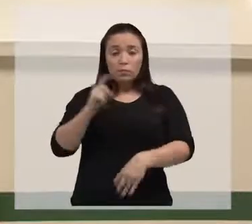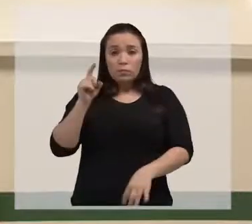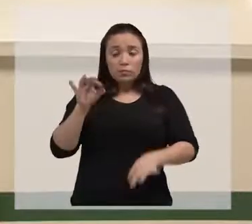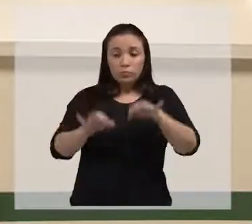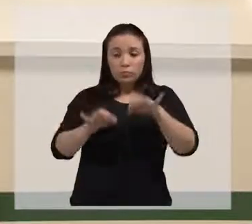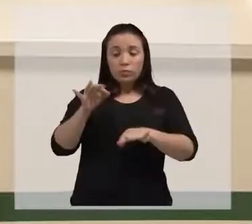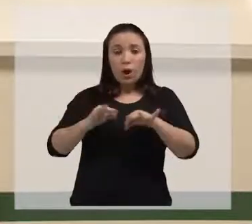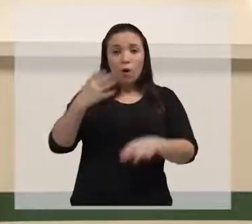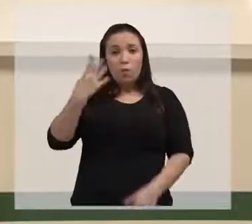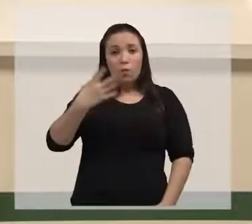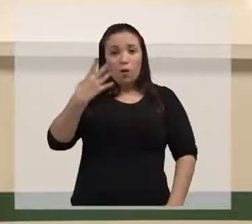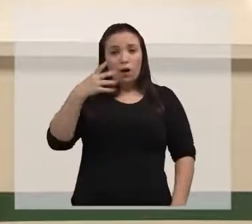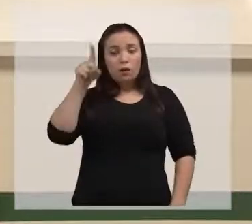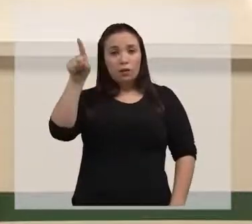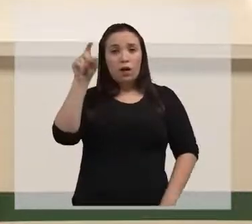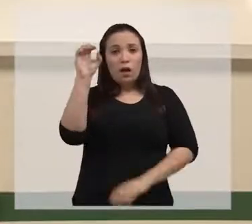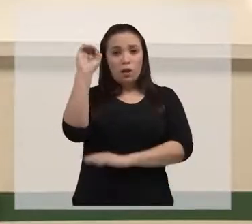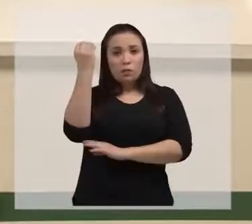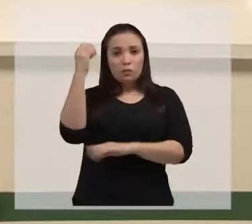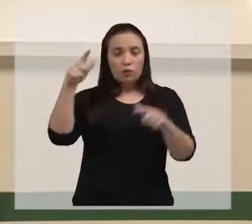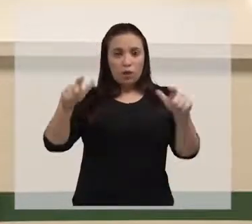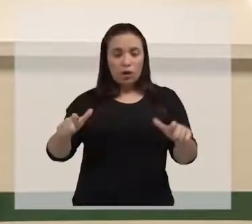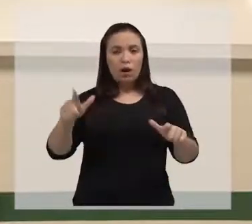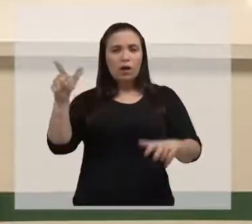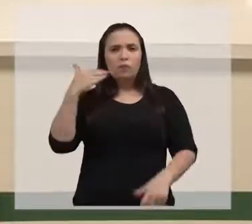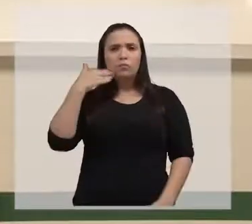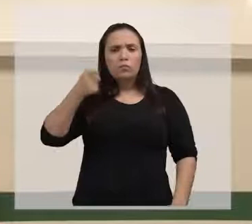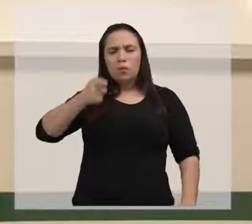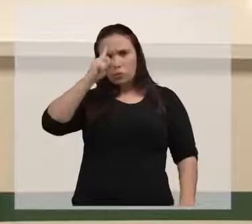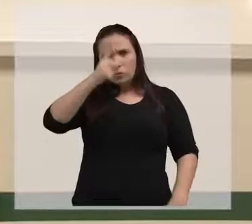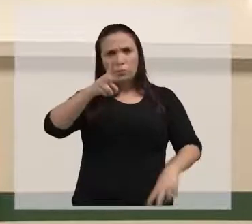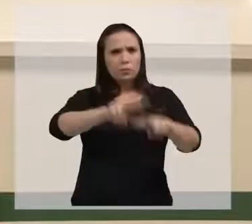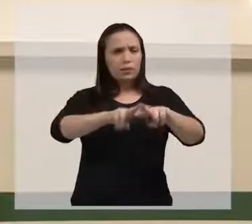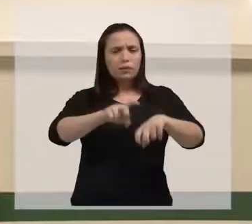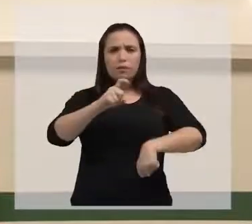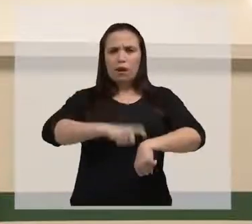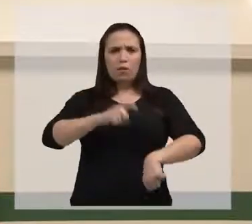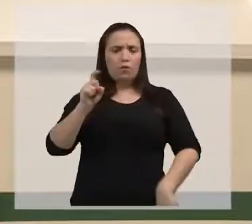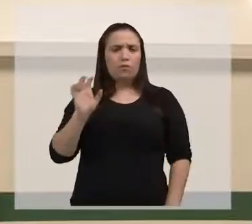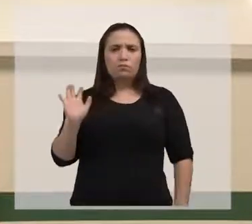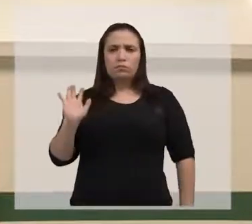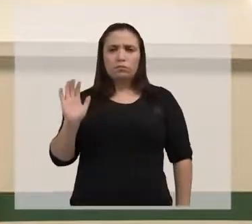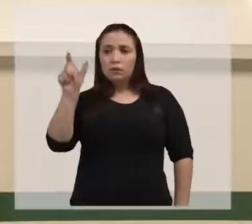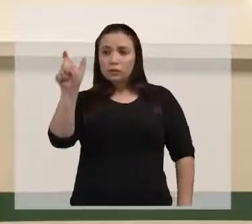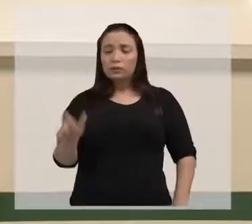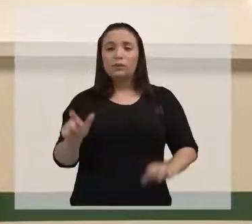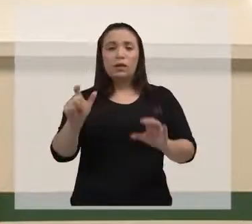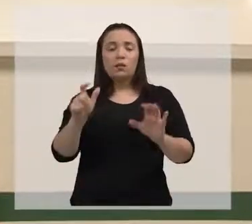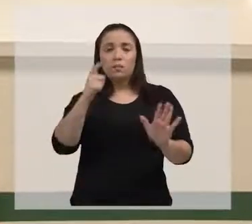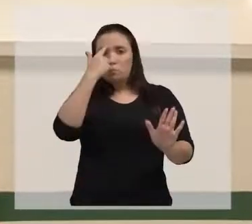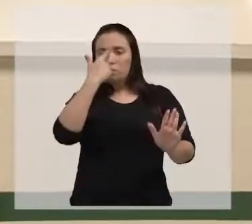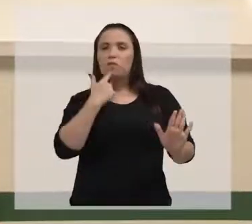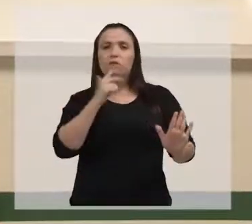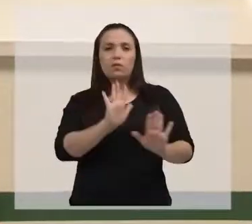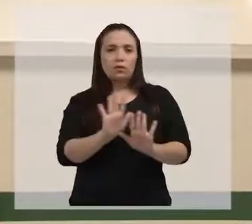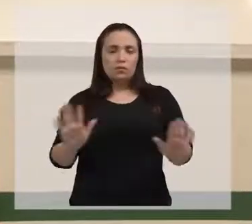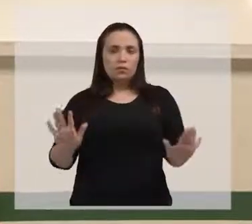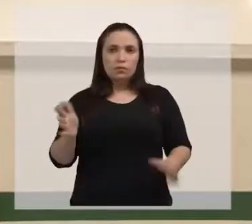da 4ª região, lá no Rio Grande do Sul, imediatamente o juiz decretou a prisão e ele foi preso no outro dia. Só que foi mais fácil prender o